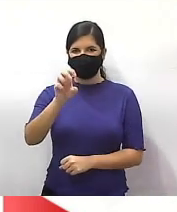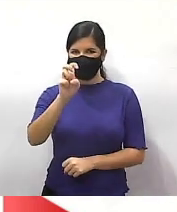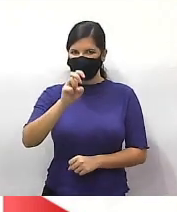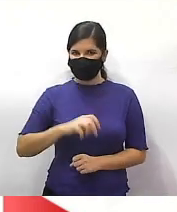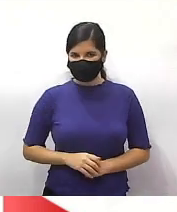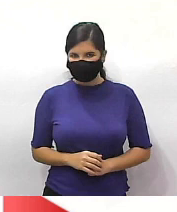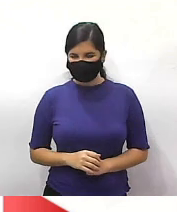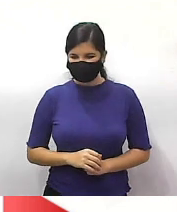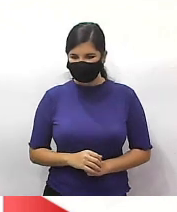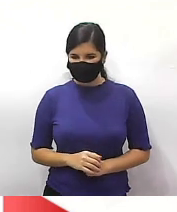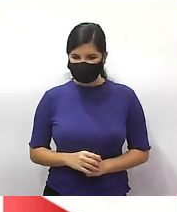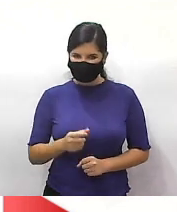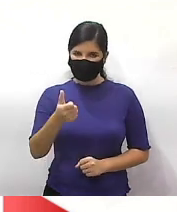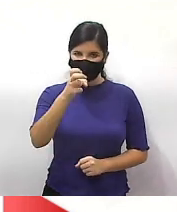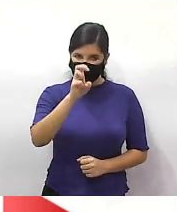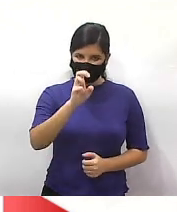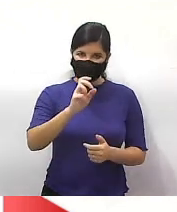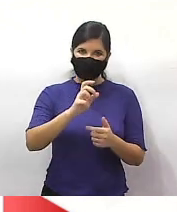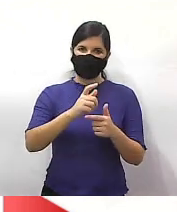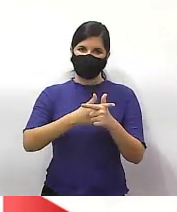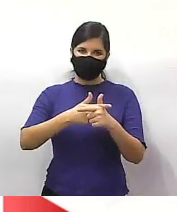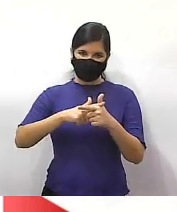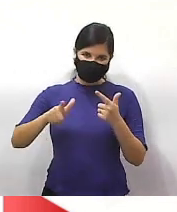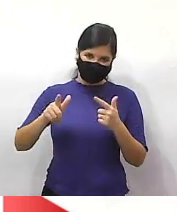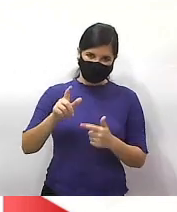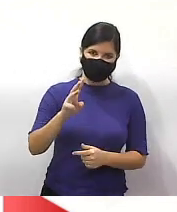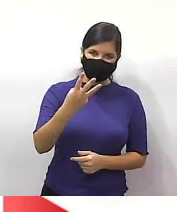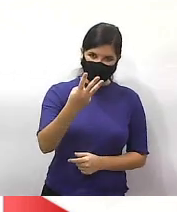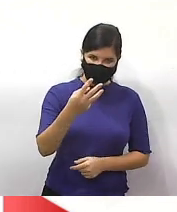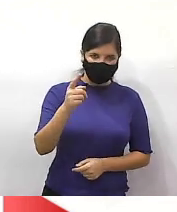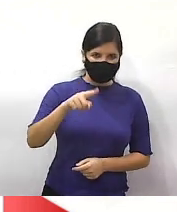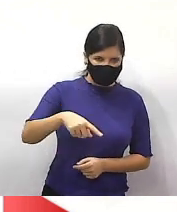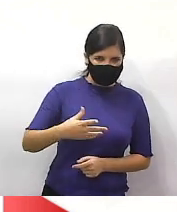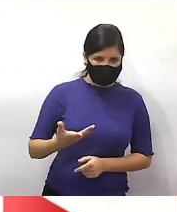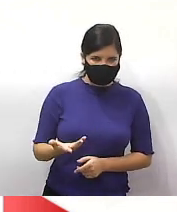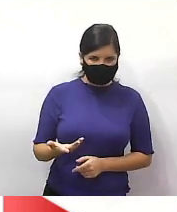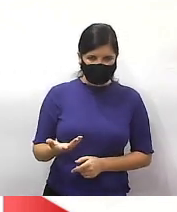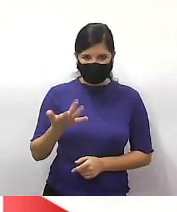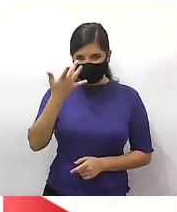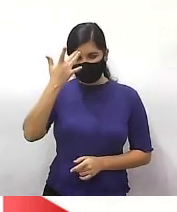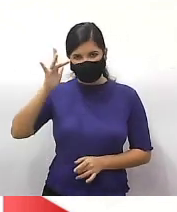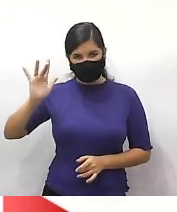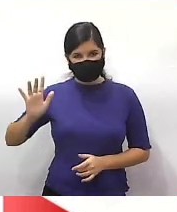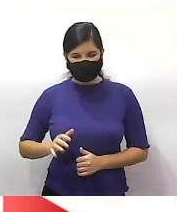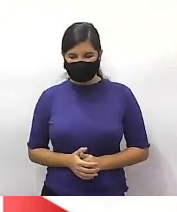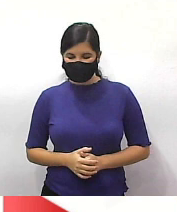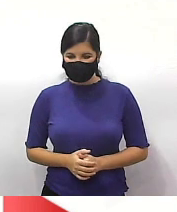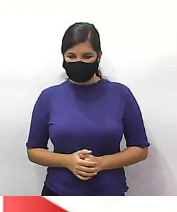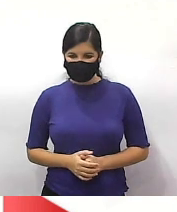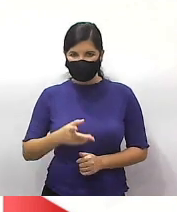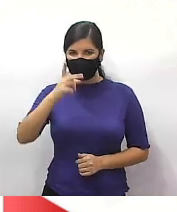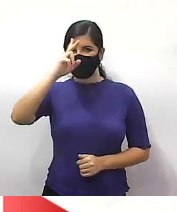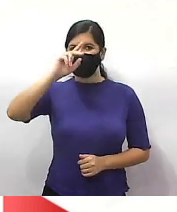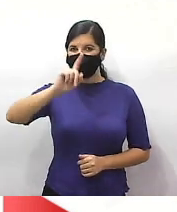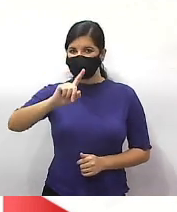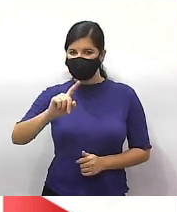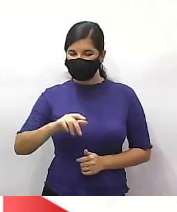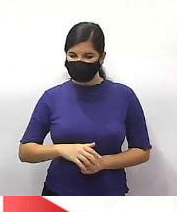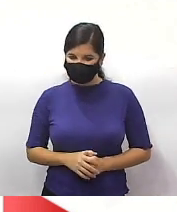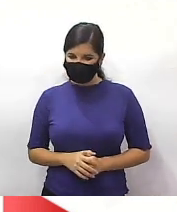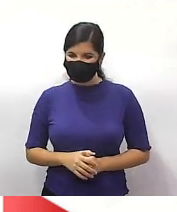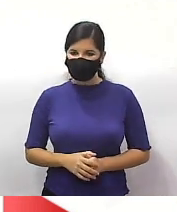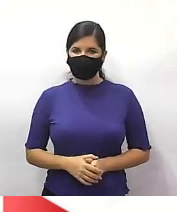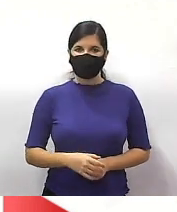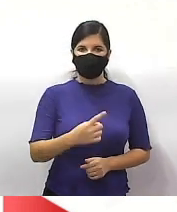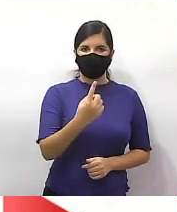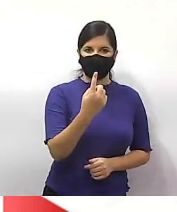Opa! 15 é múltiplo e divisor de 3? Ainda não sei, professor, não dá para lembrar todo. Soma, então,